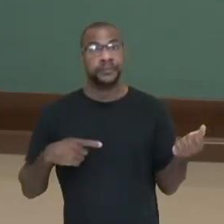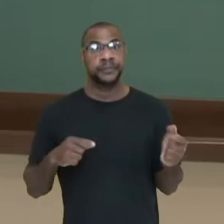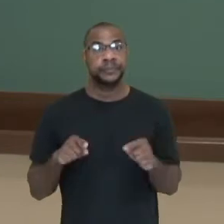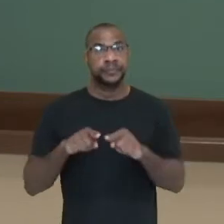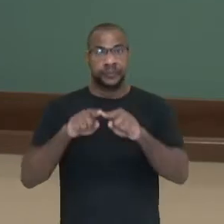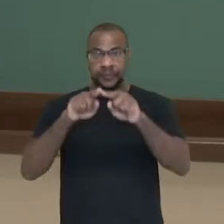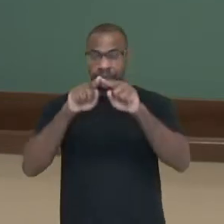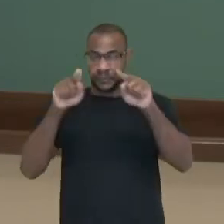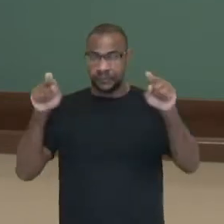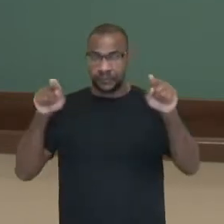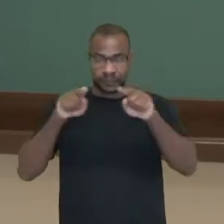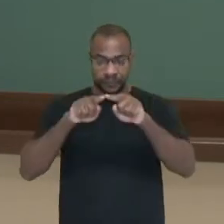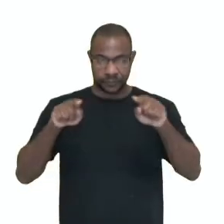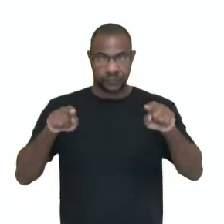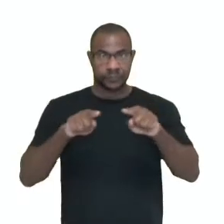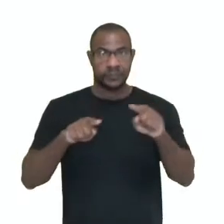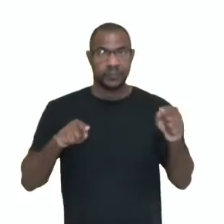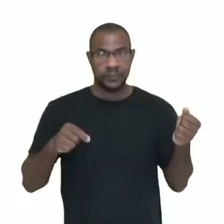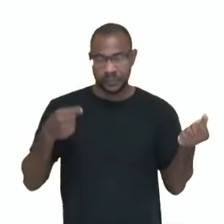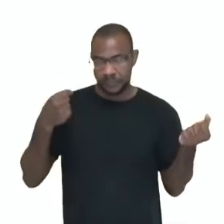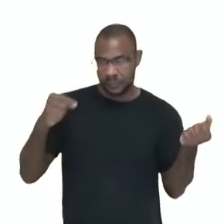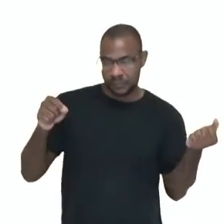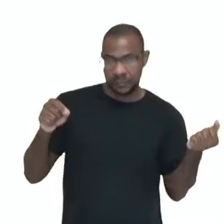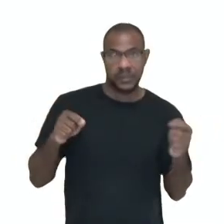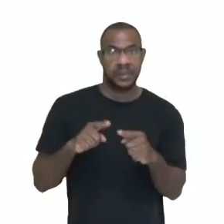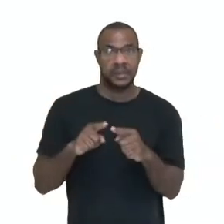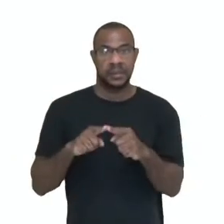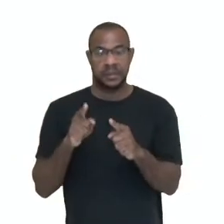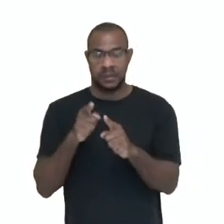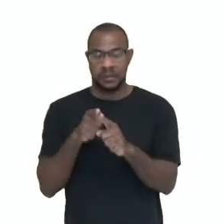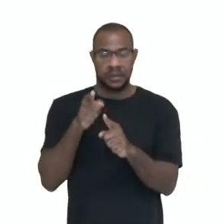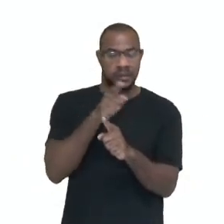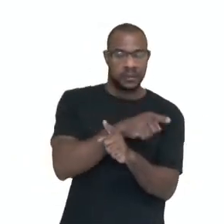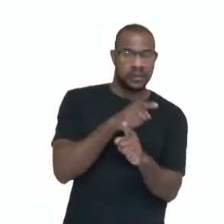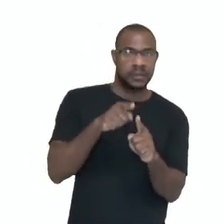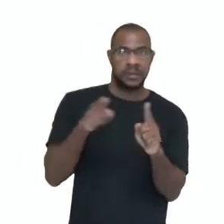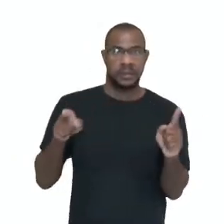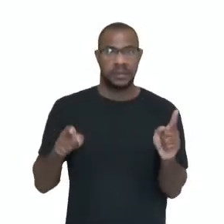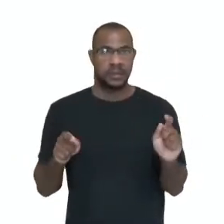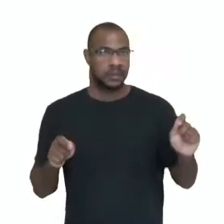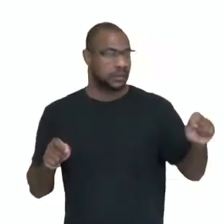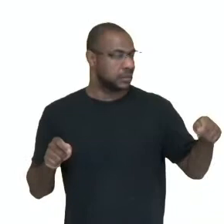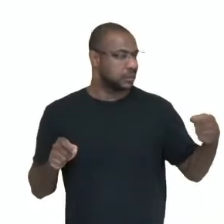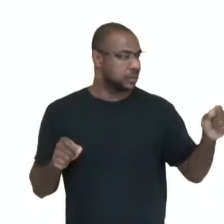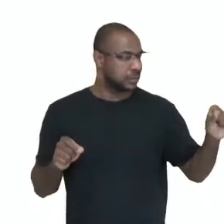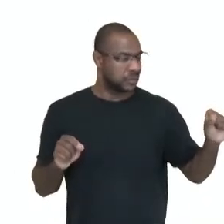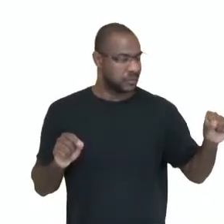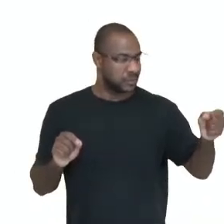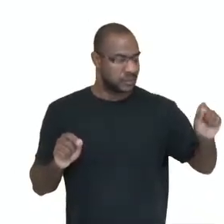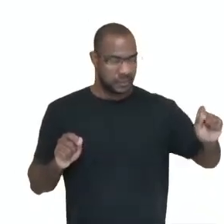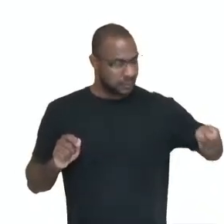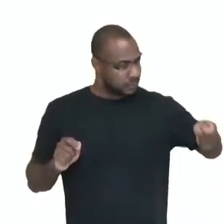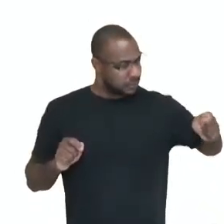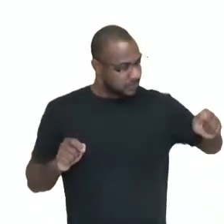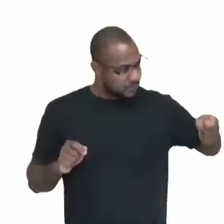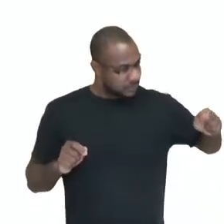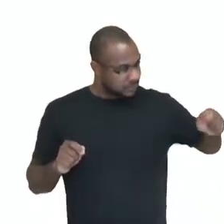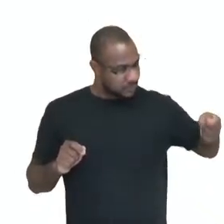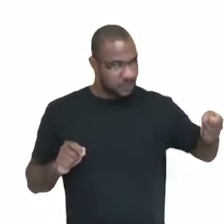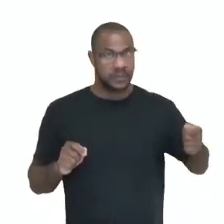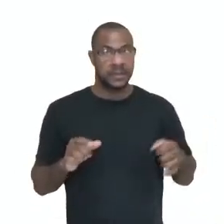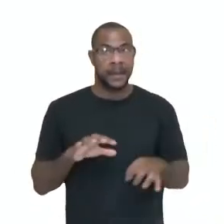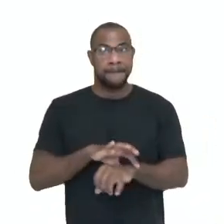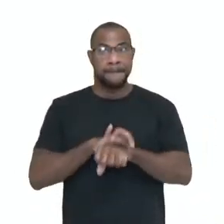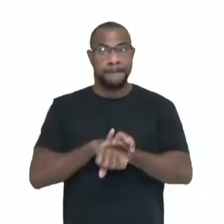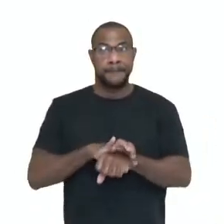confinadas. Então você tem uma parte do lado, uma parte do outro. Elas são travadas. Se elas são travadas, pessoal, elas fazem